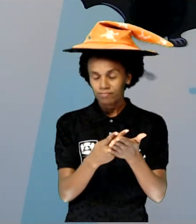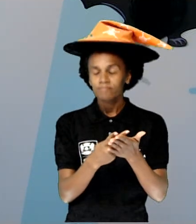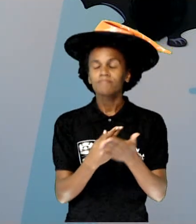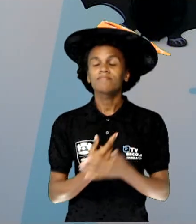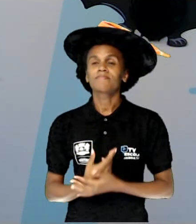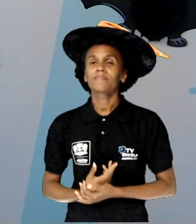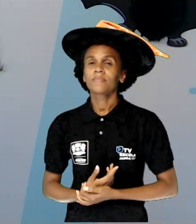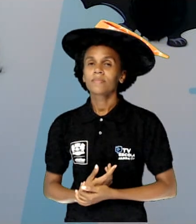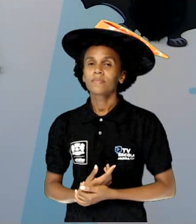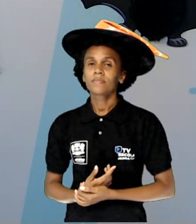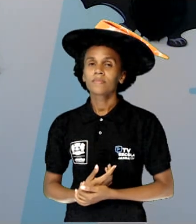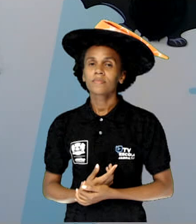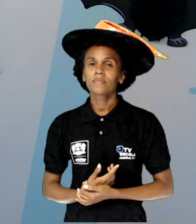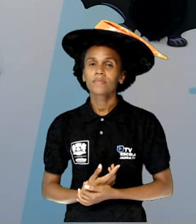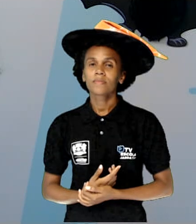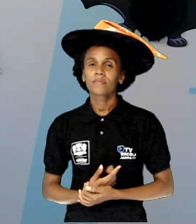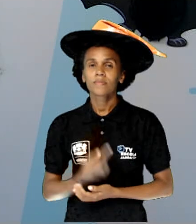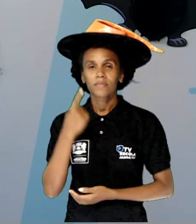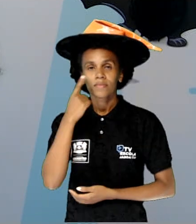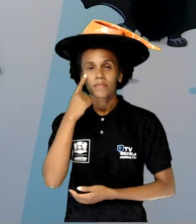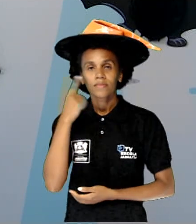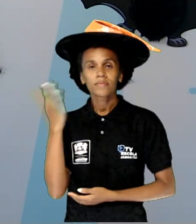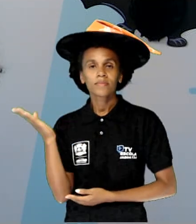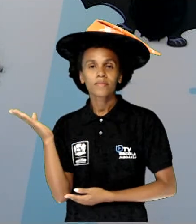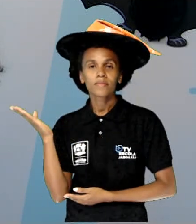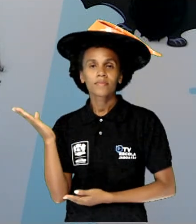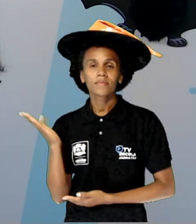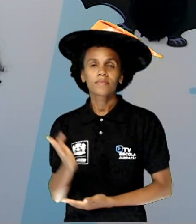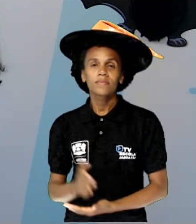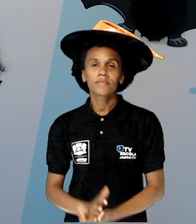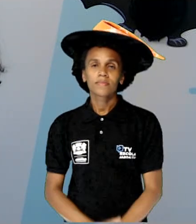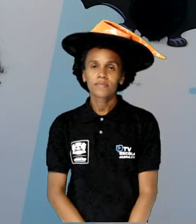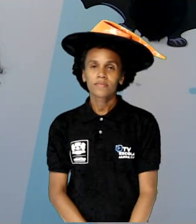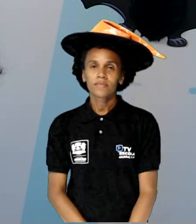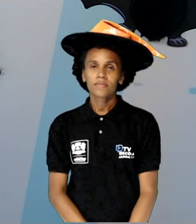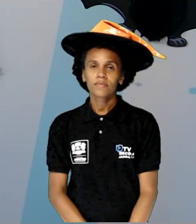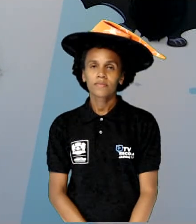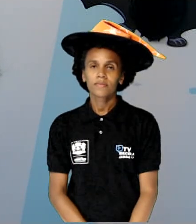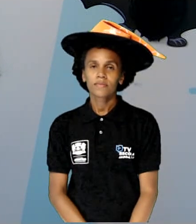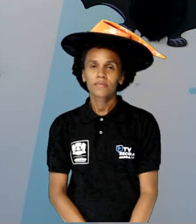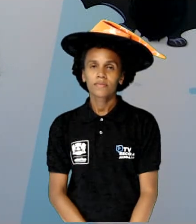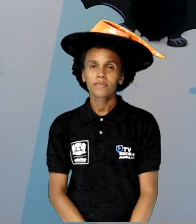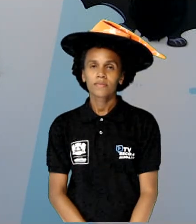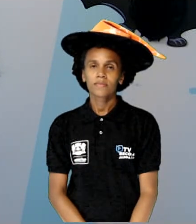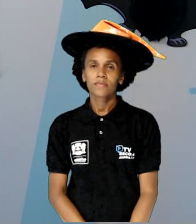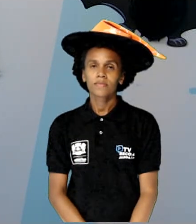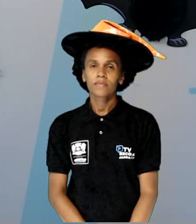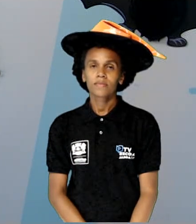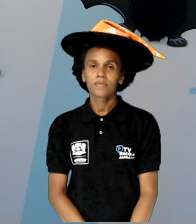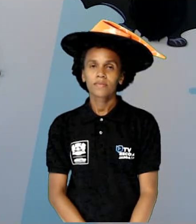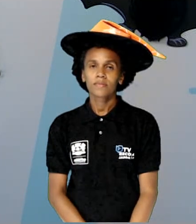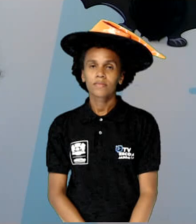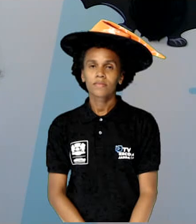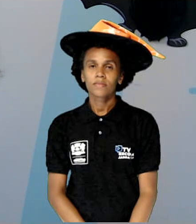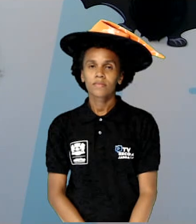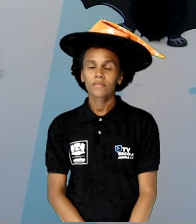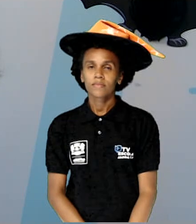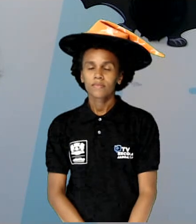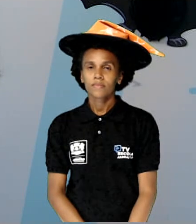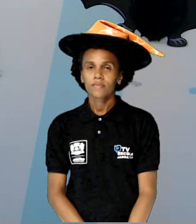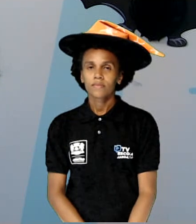Olha só pode ser só sobe desce vai para o lado foi para o outro